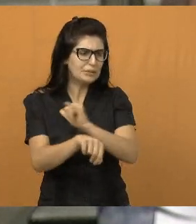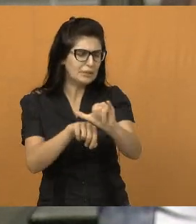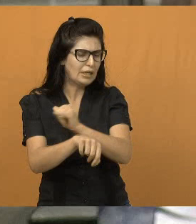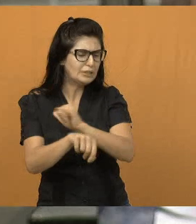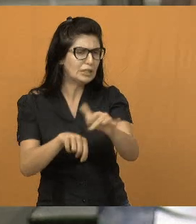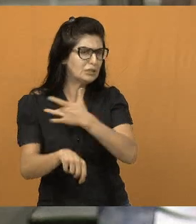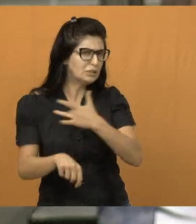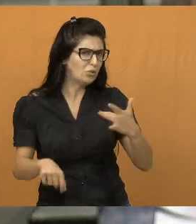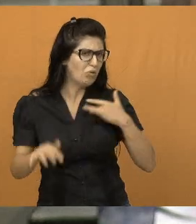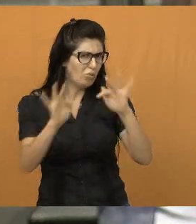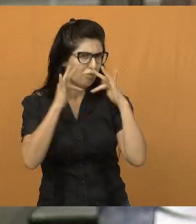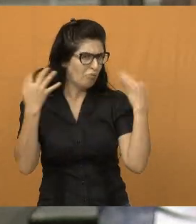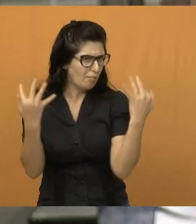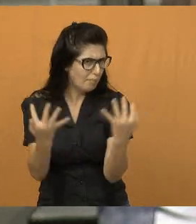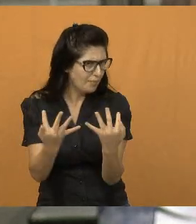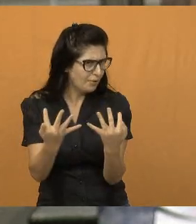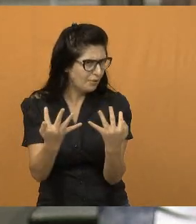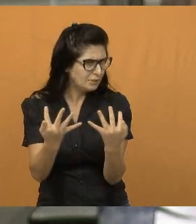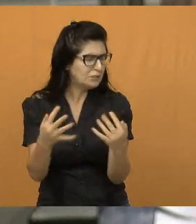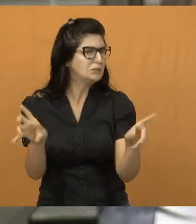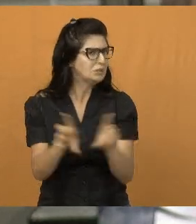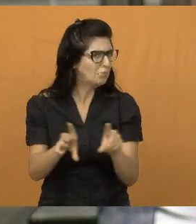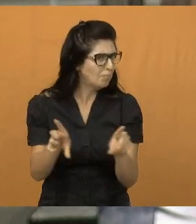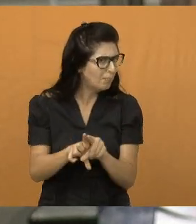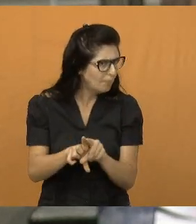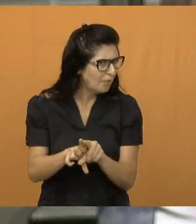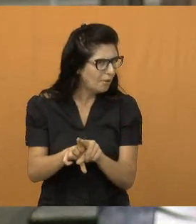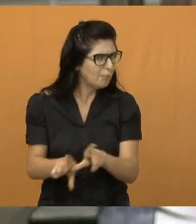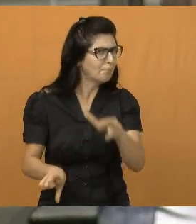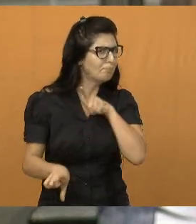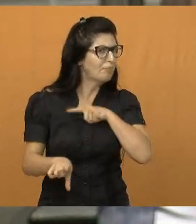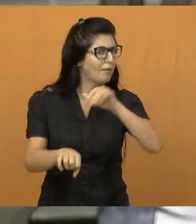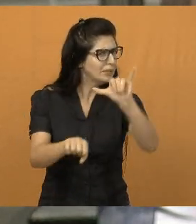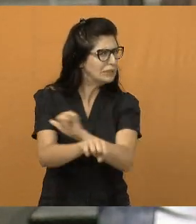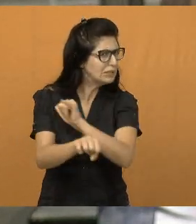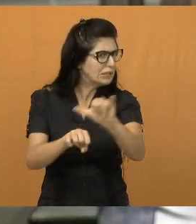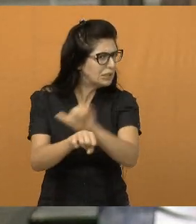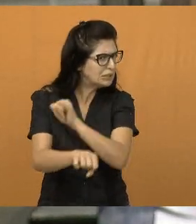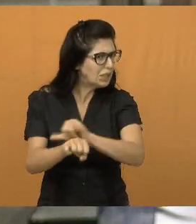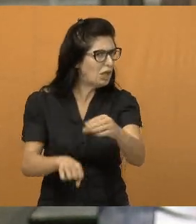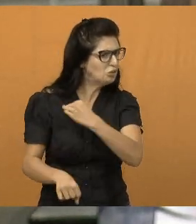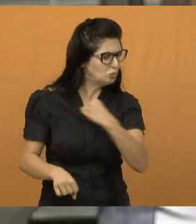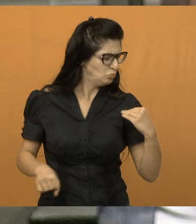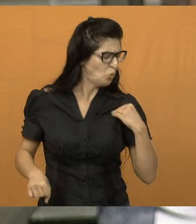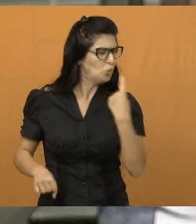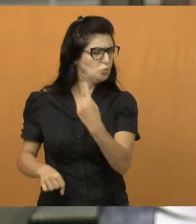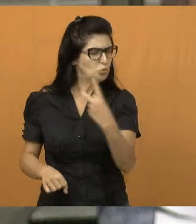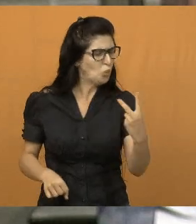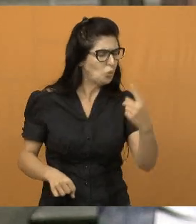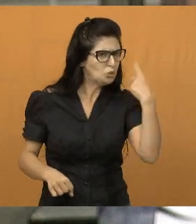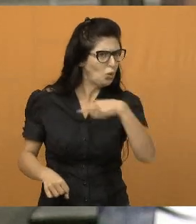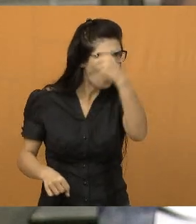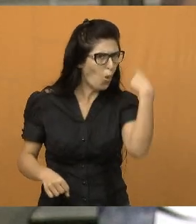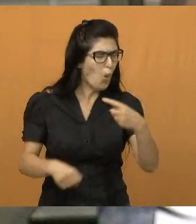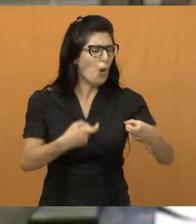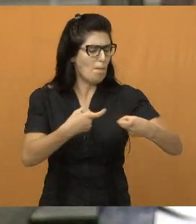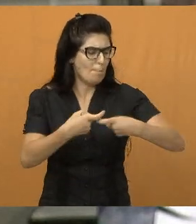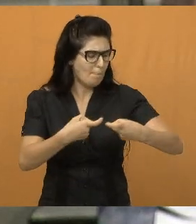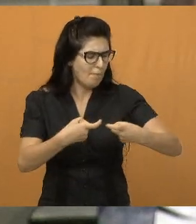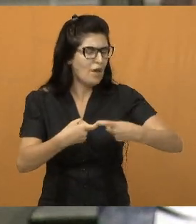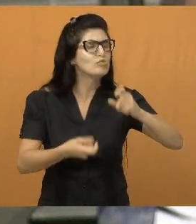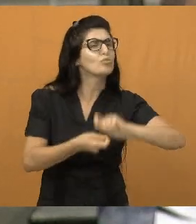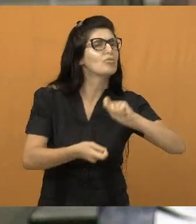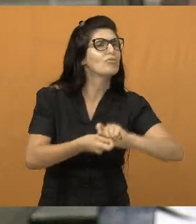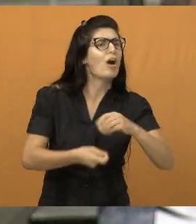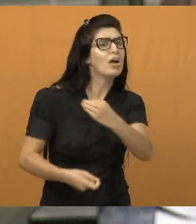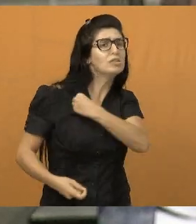da família e também possuem estratégia de atendimento 12 horas, que é o médico que faz